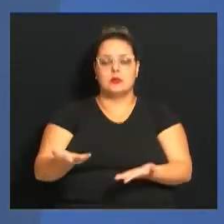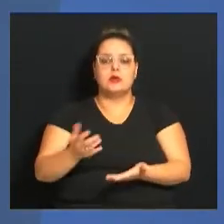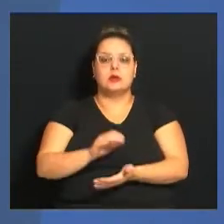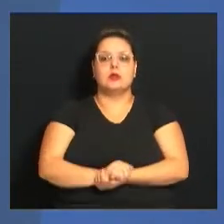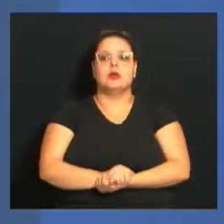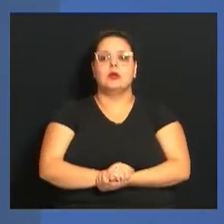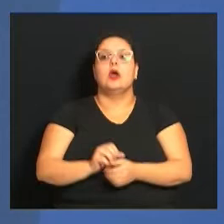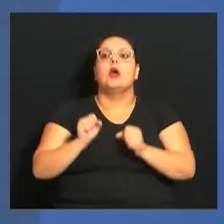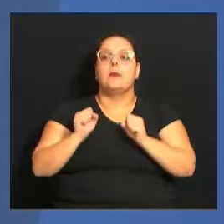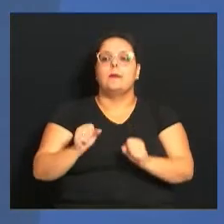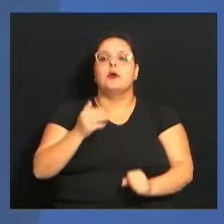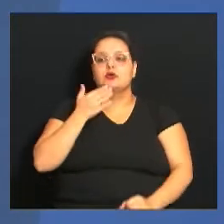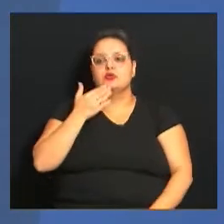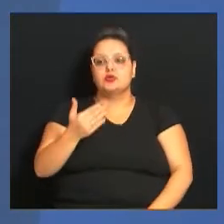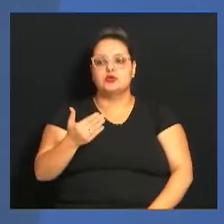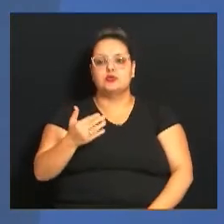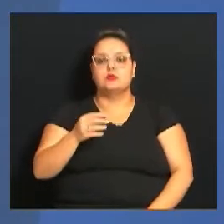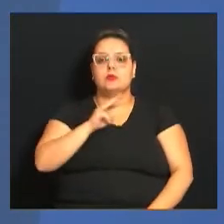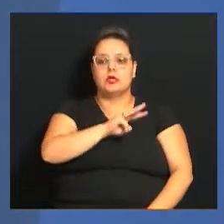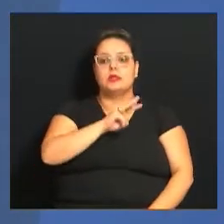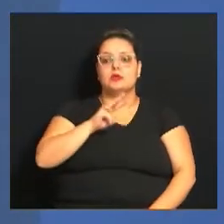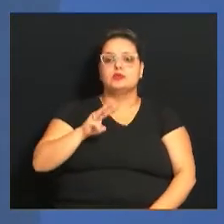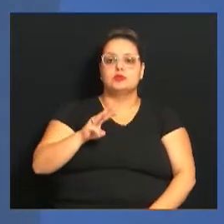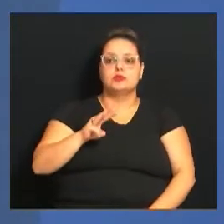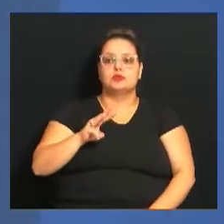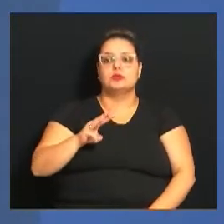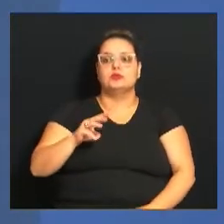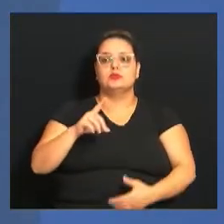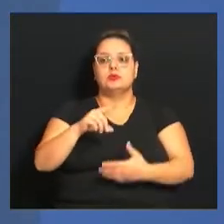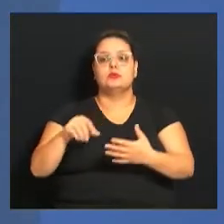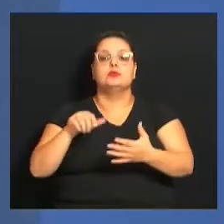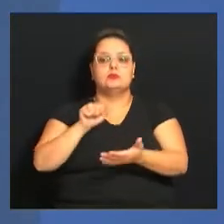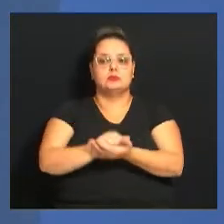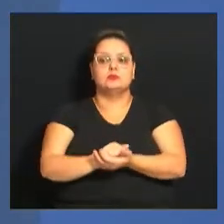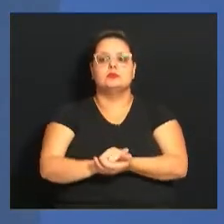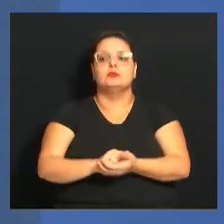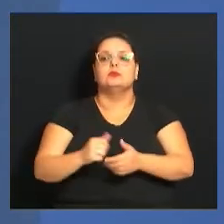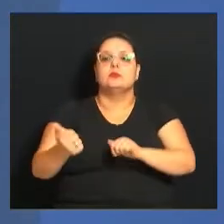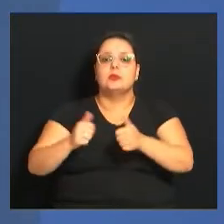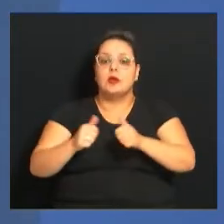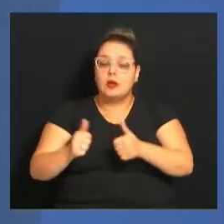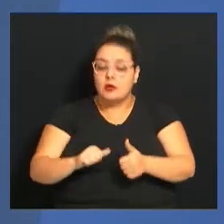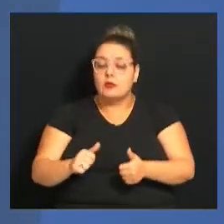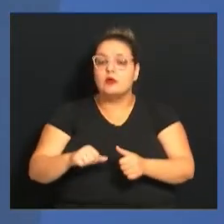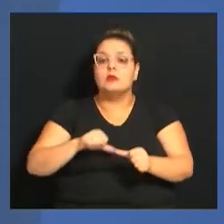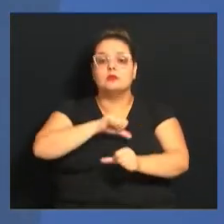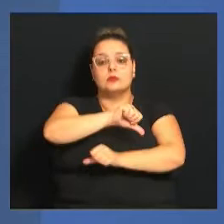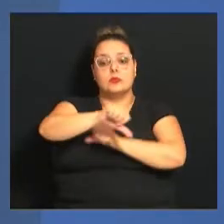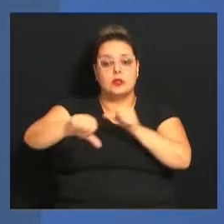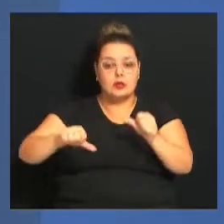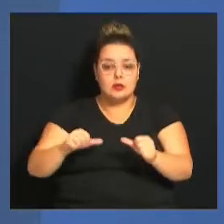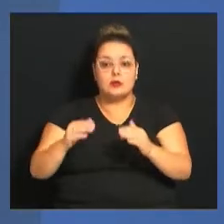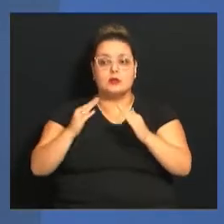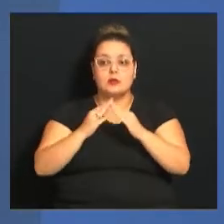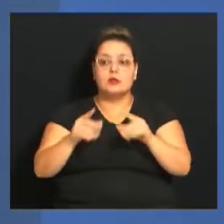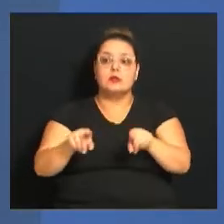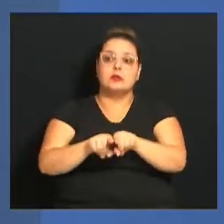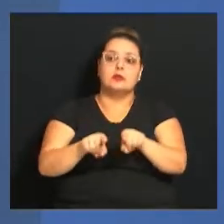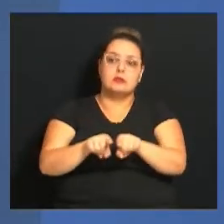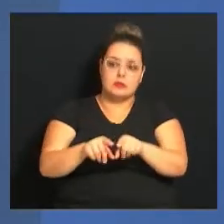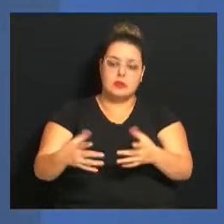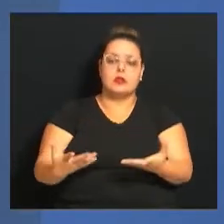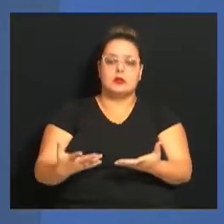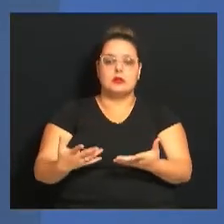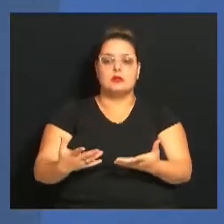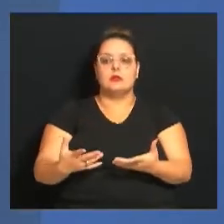pode solicitar pelo site alistamento, revisão, transferência de domicílio, além de regularização para você